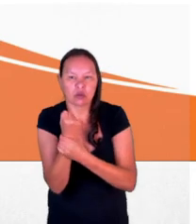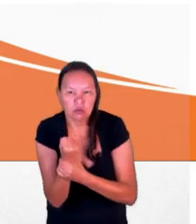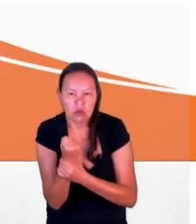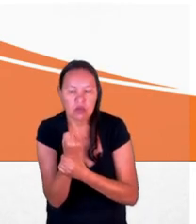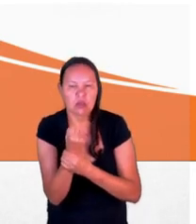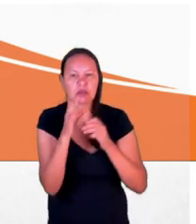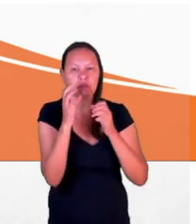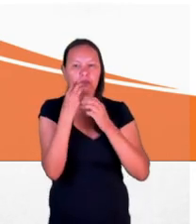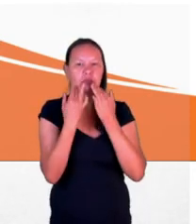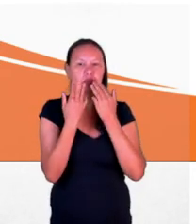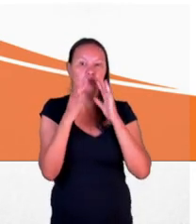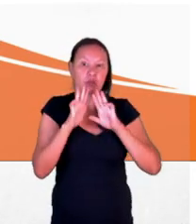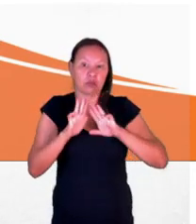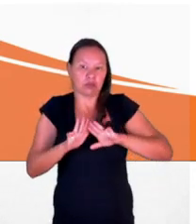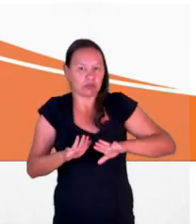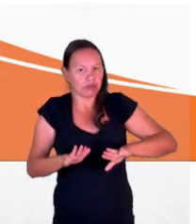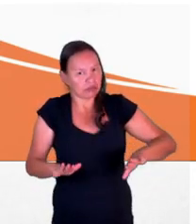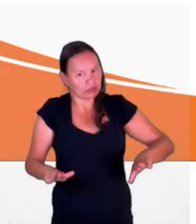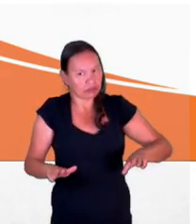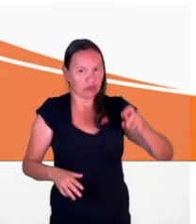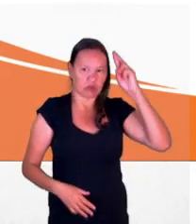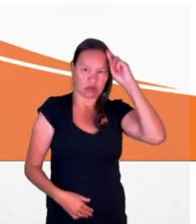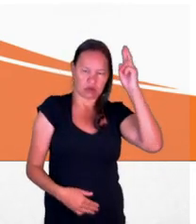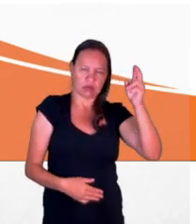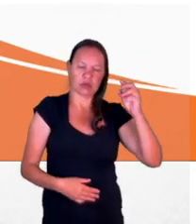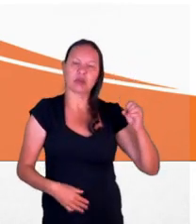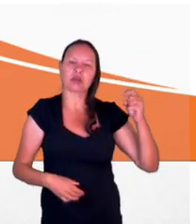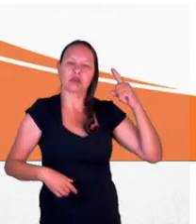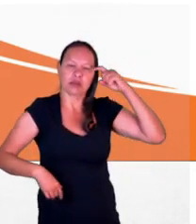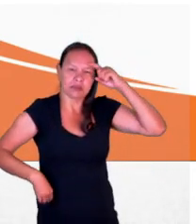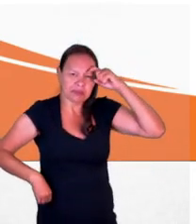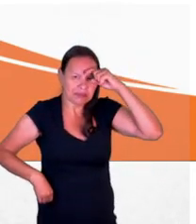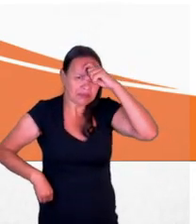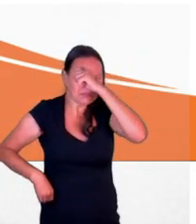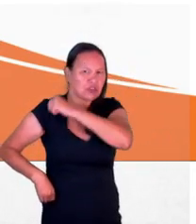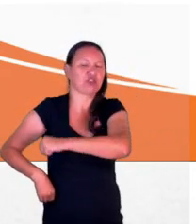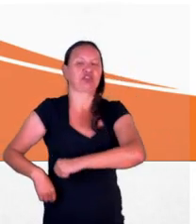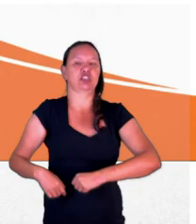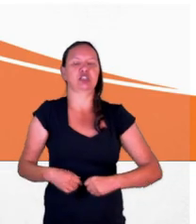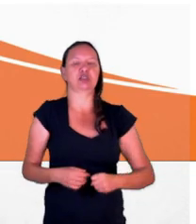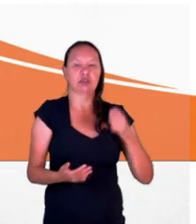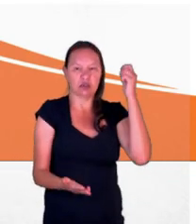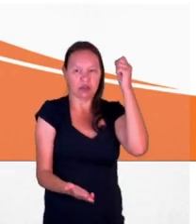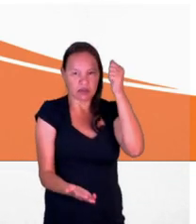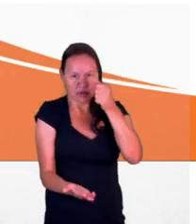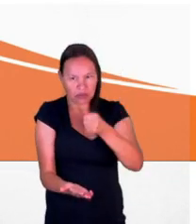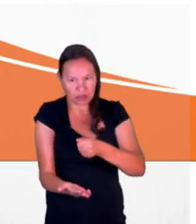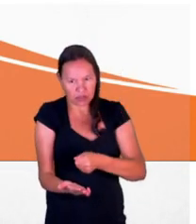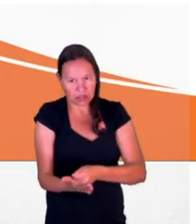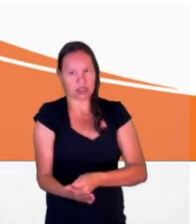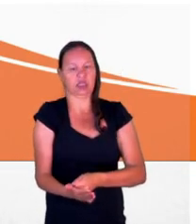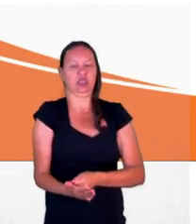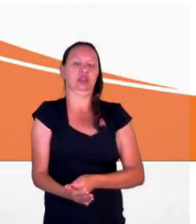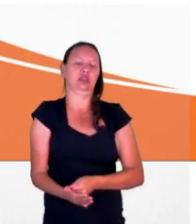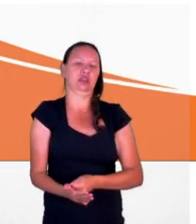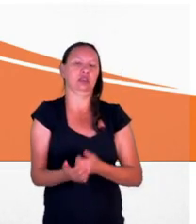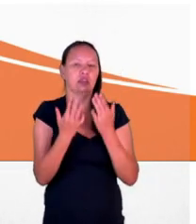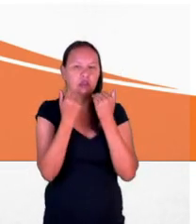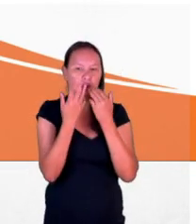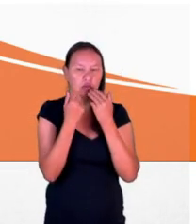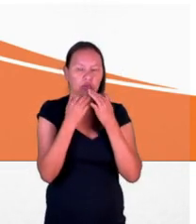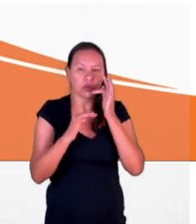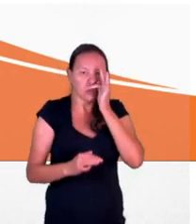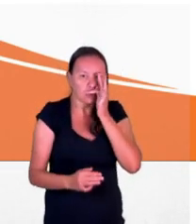leve que diz respeito à preocupação e a incerteza quanto à disponibilidade de alimentos no